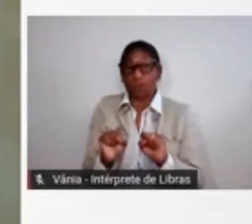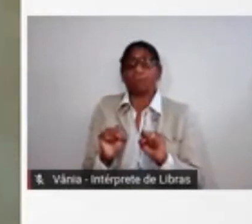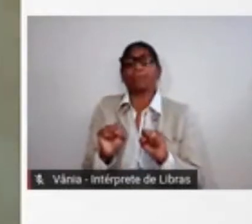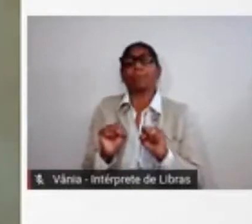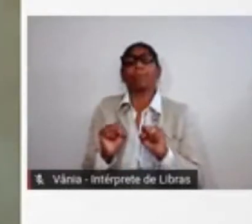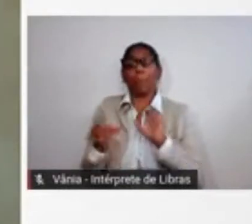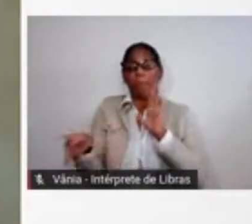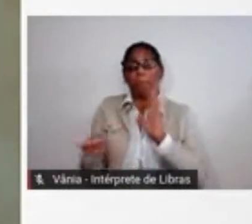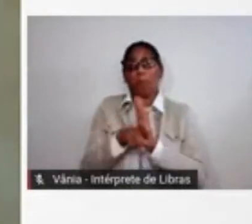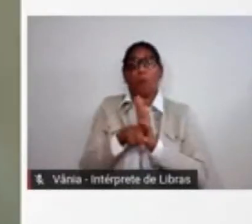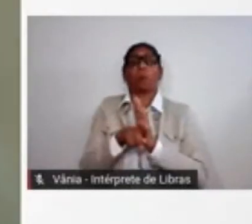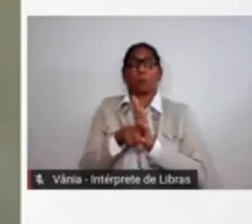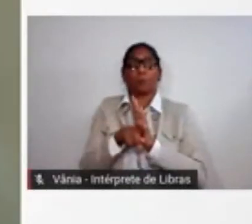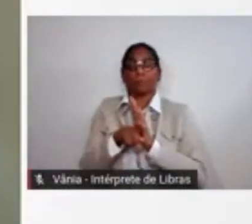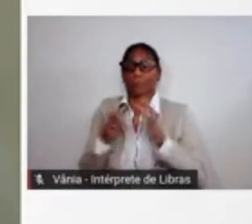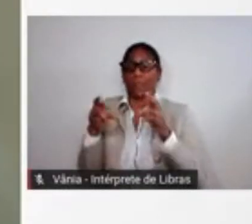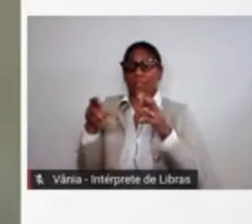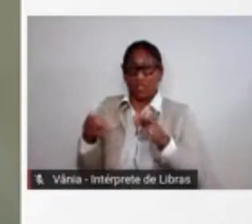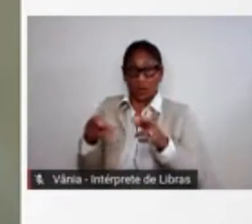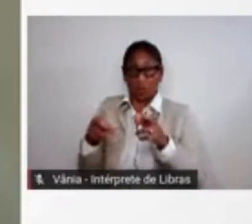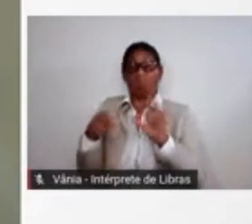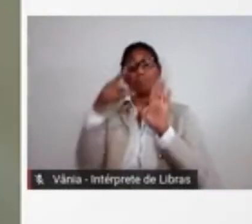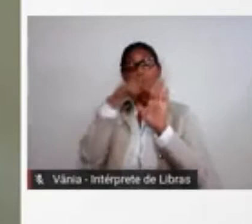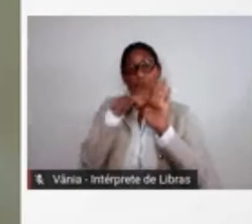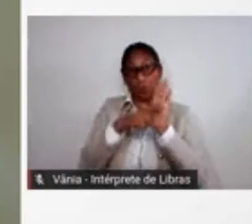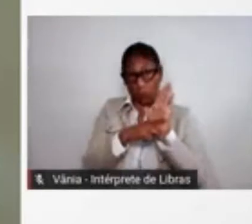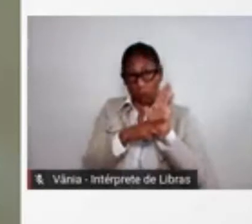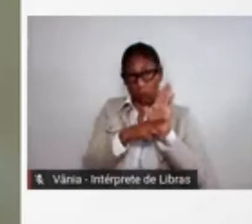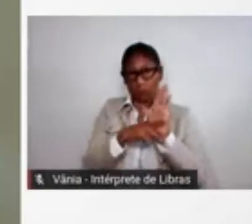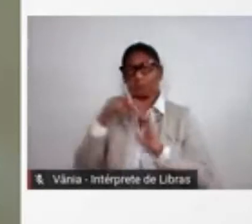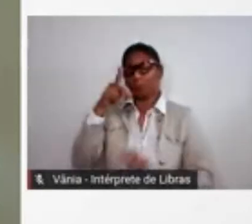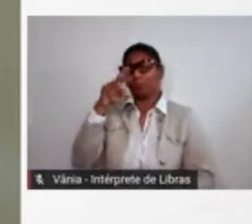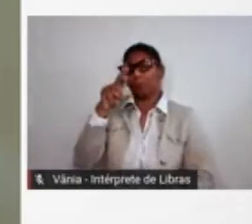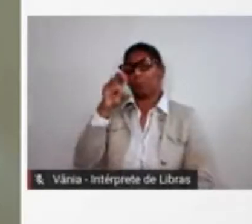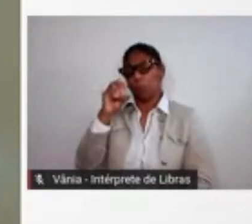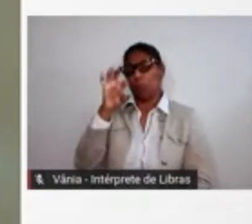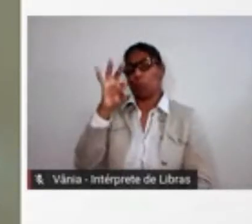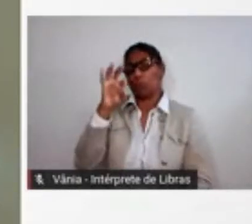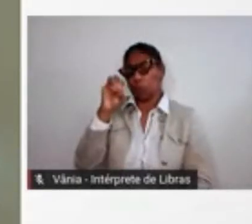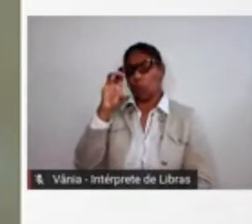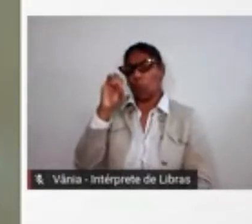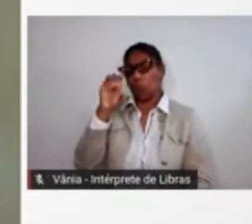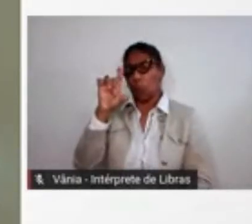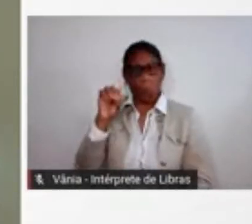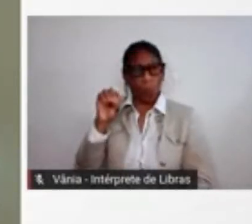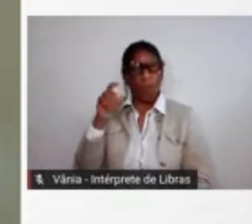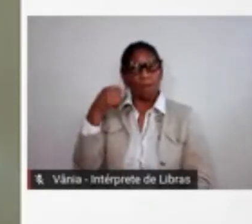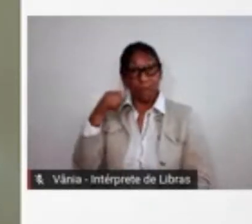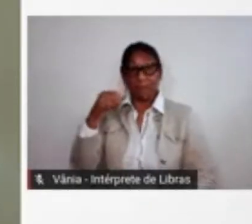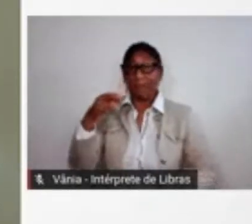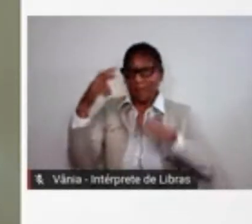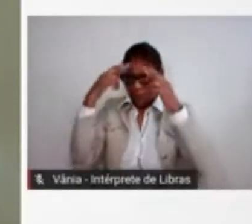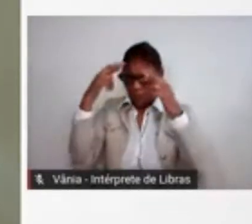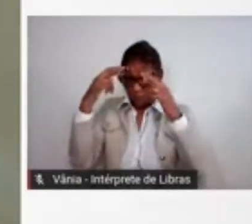convencionar um protocolo específico para aquela região. Este protocolo vai ter que obedecer aos 4 níveis de riscos que